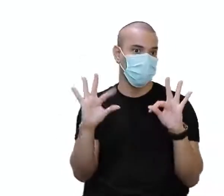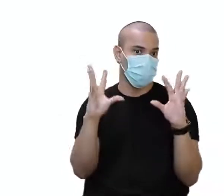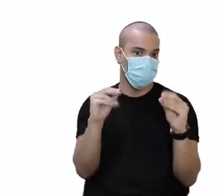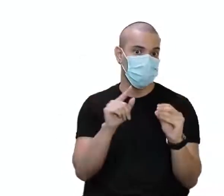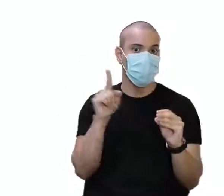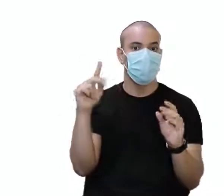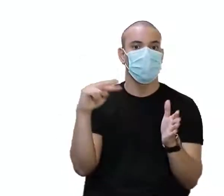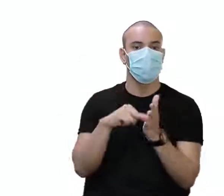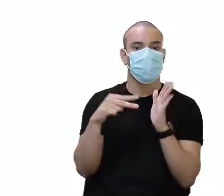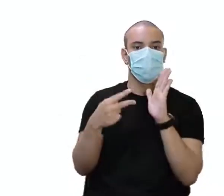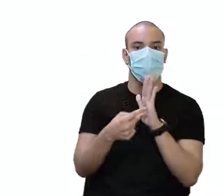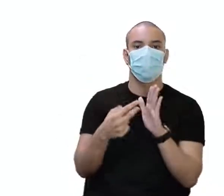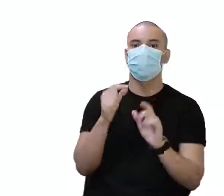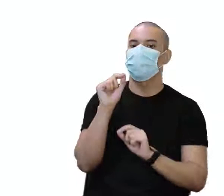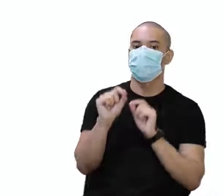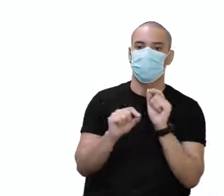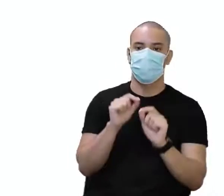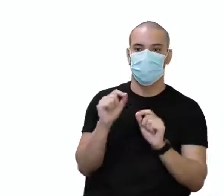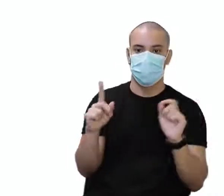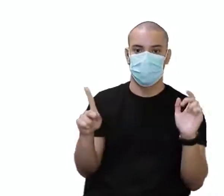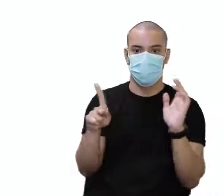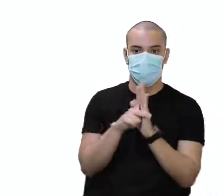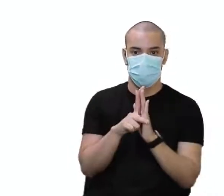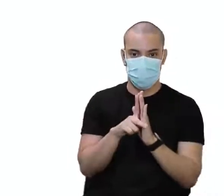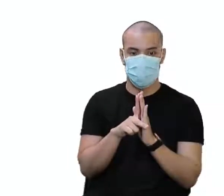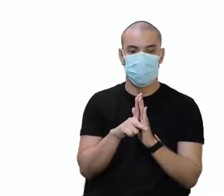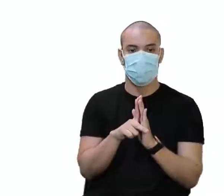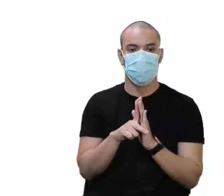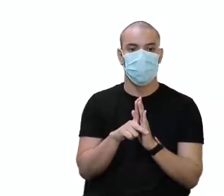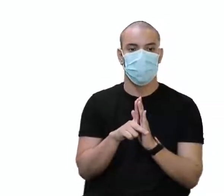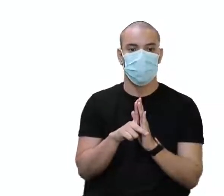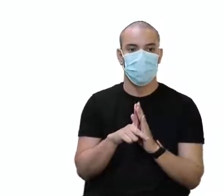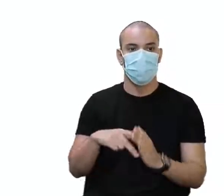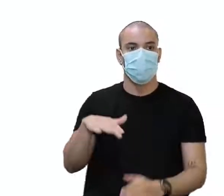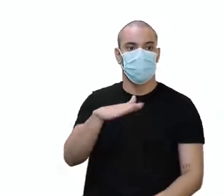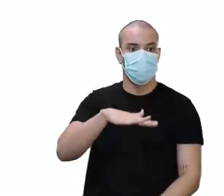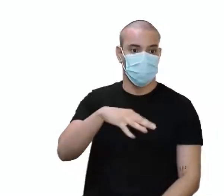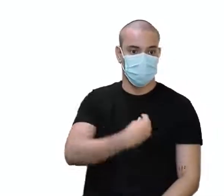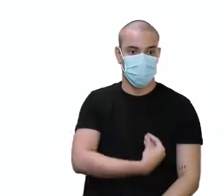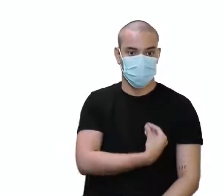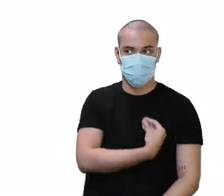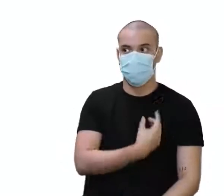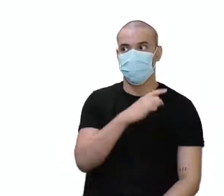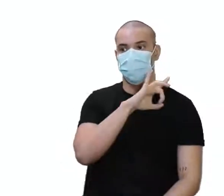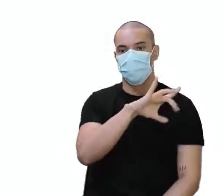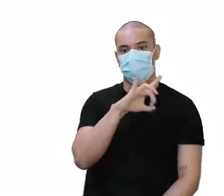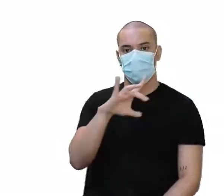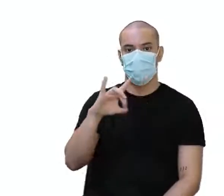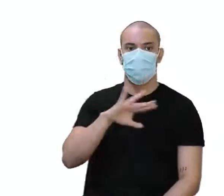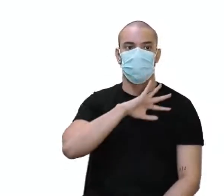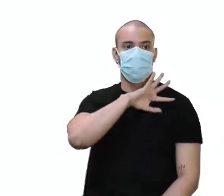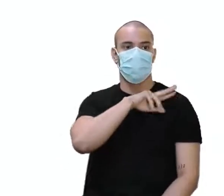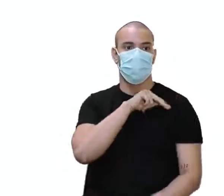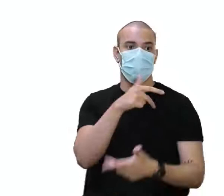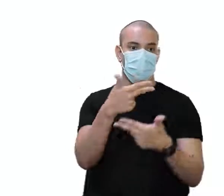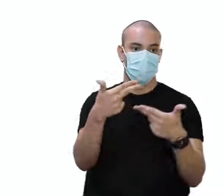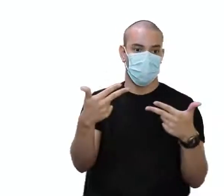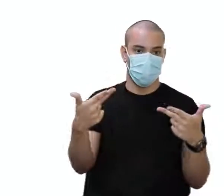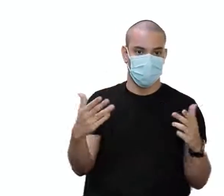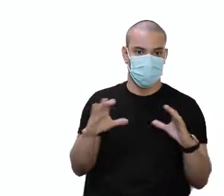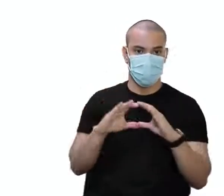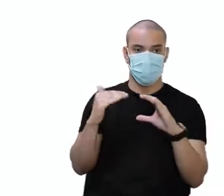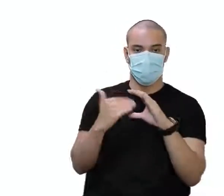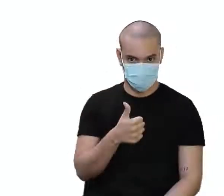níveis são justamente, né, a participação de cada um desses animais em